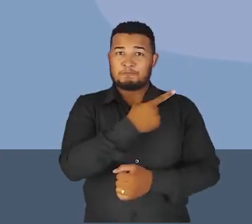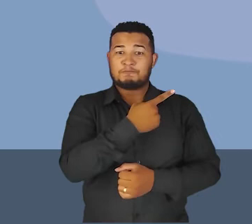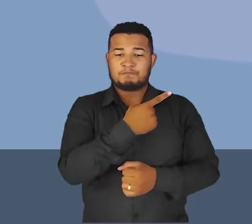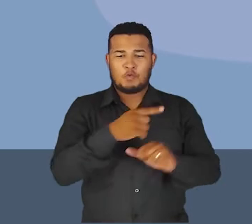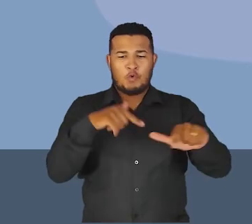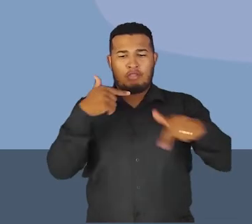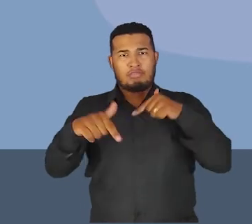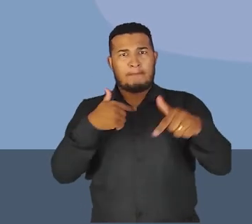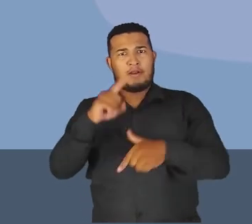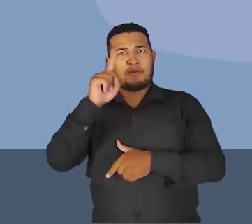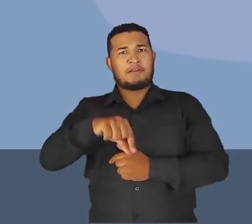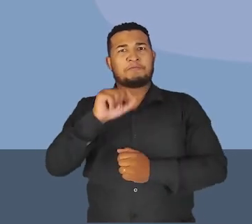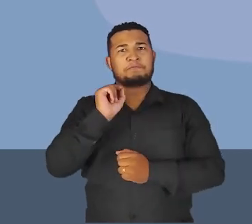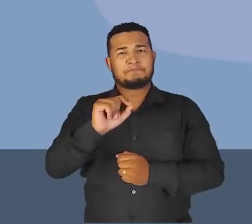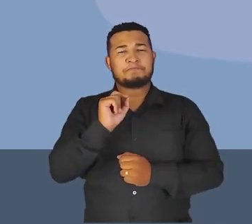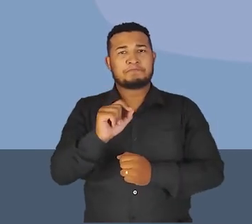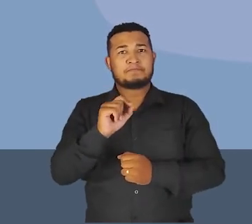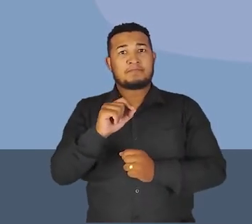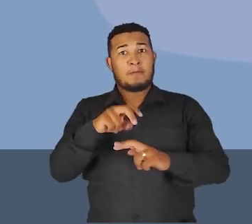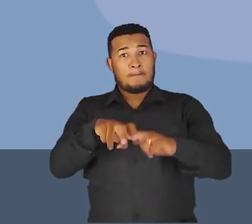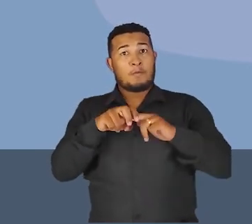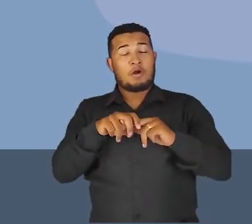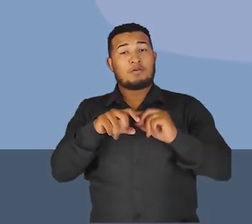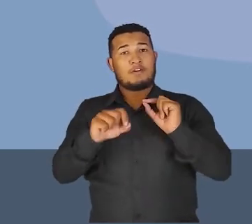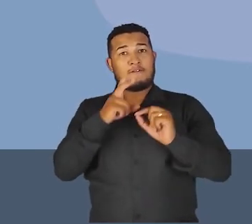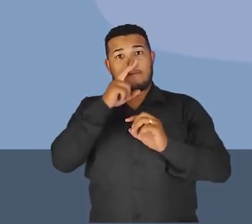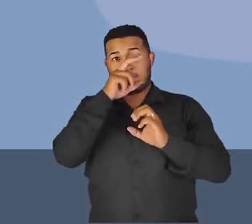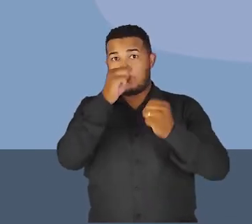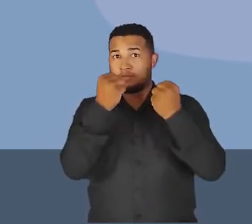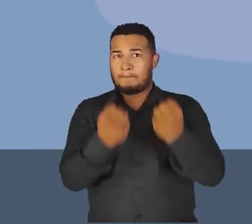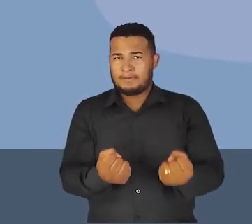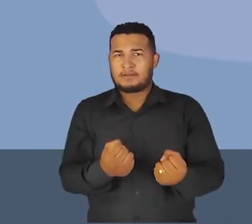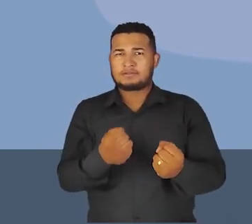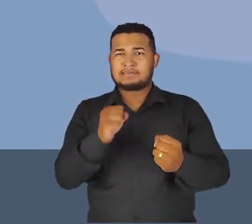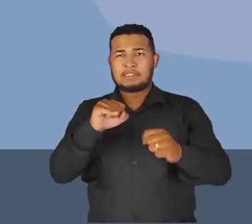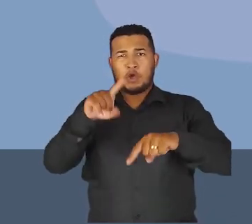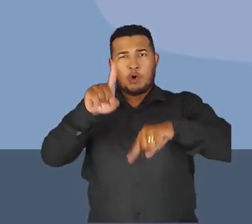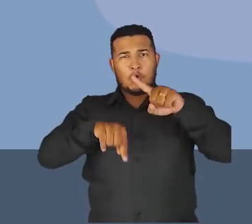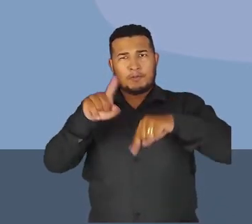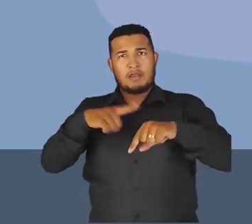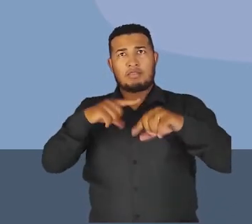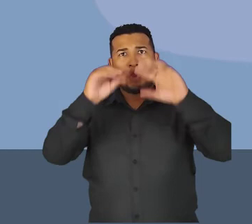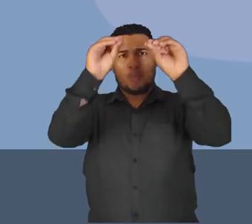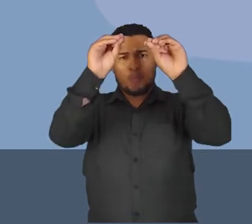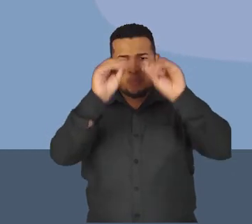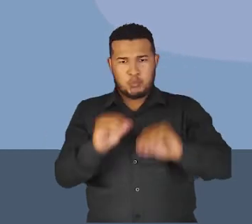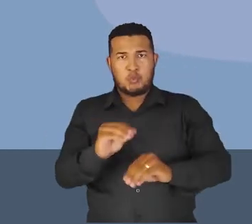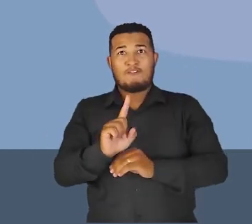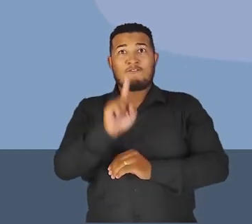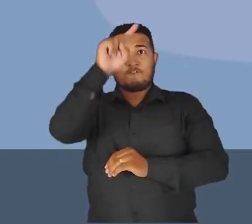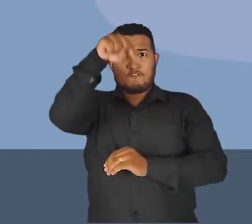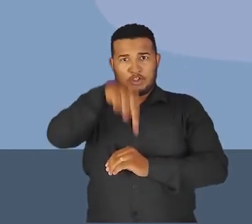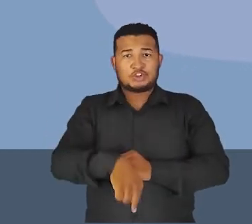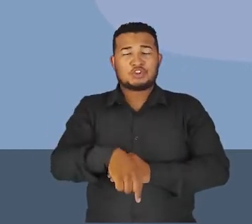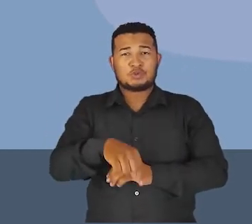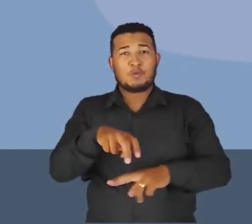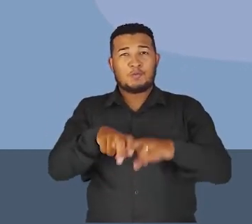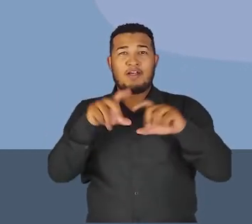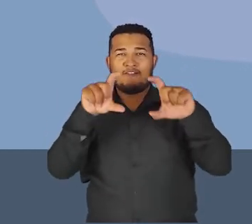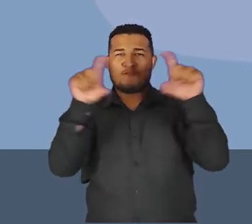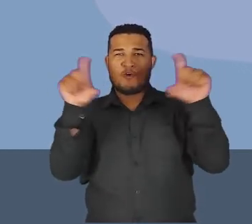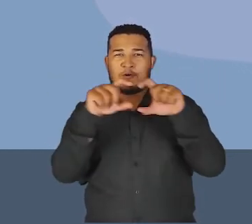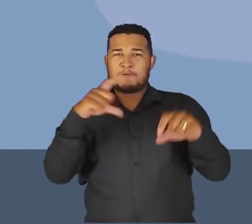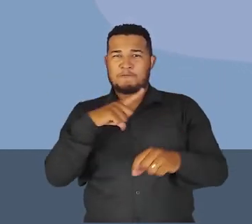o trabalho da força-peso, quando o objeto está se deslocando na vertical, vai ser dado por essa